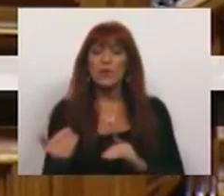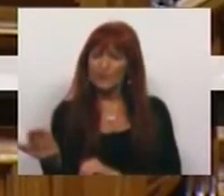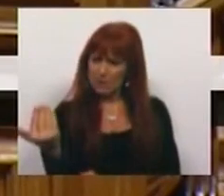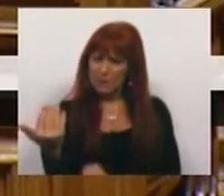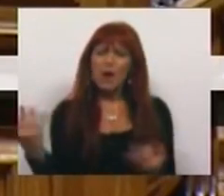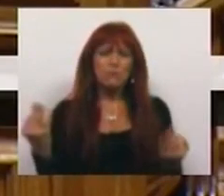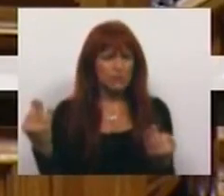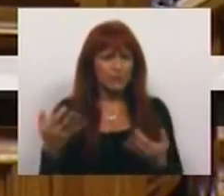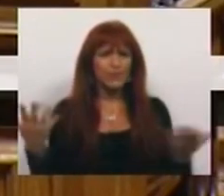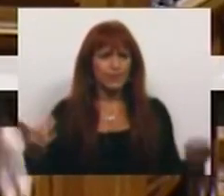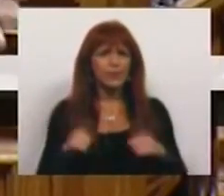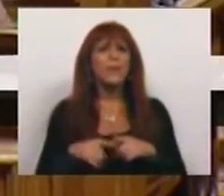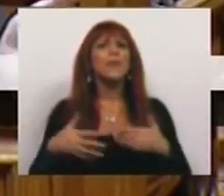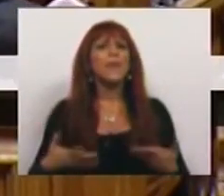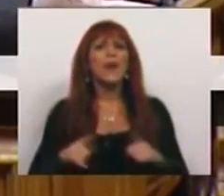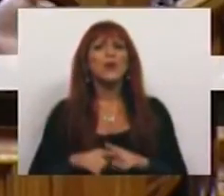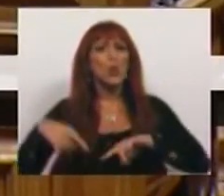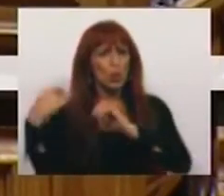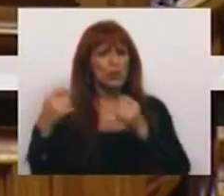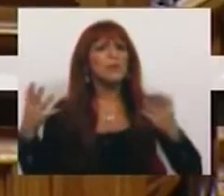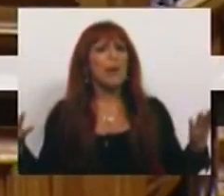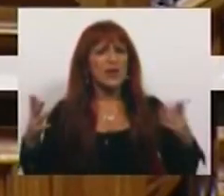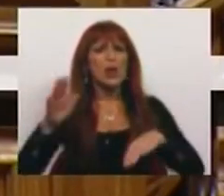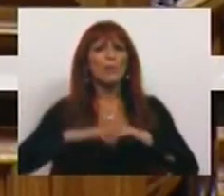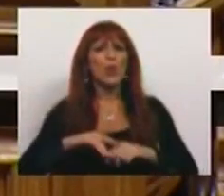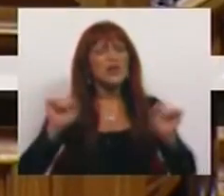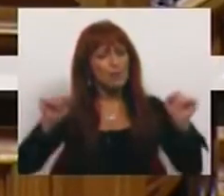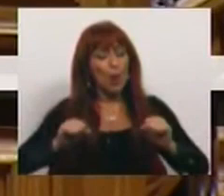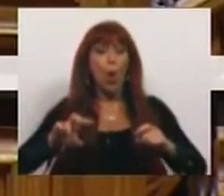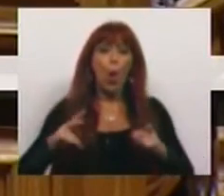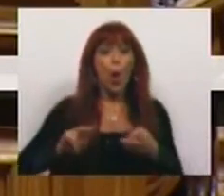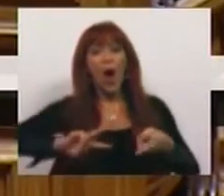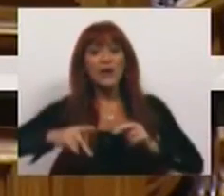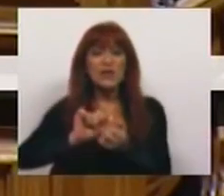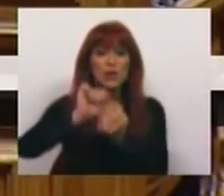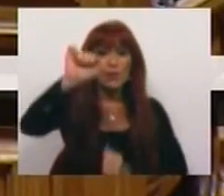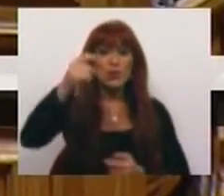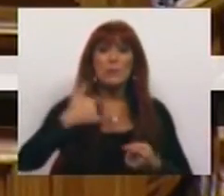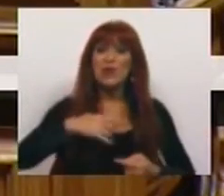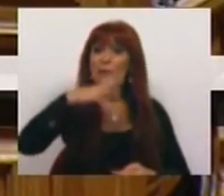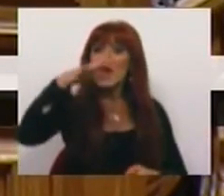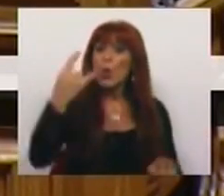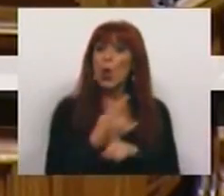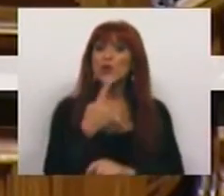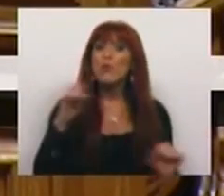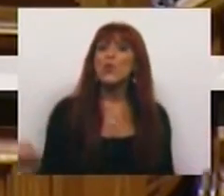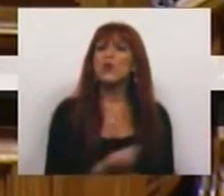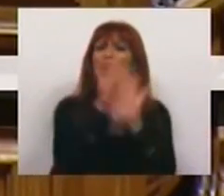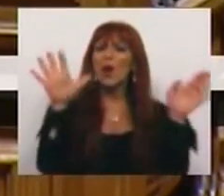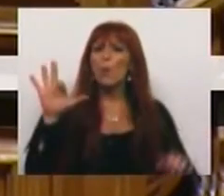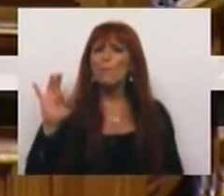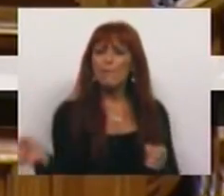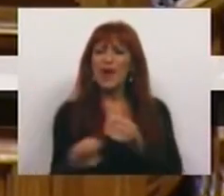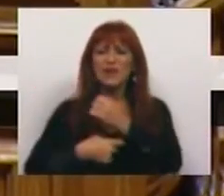Aguardaremos naturalmente pelo debate sobre a confirmação ou alteração deste diploma. Mas queremos dizer uma coisa muito clara. O